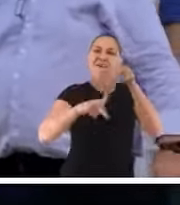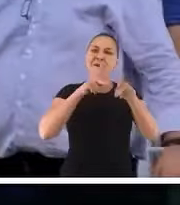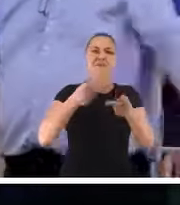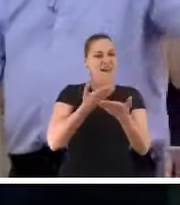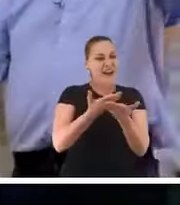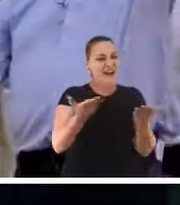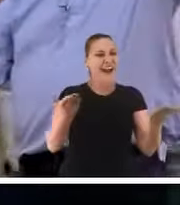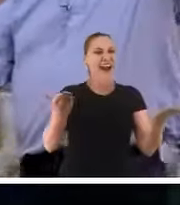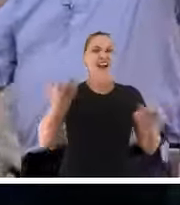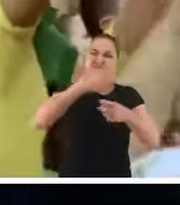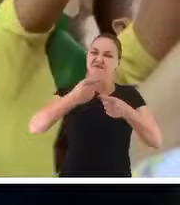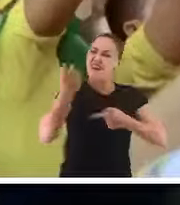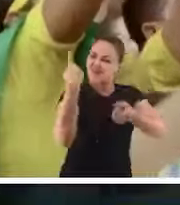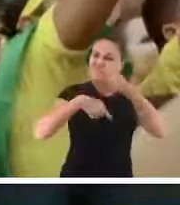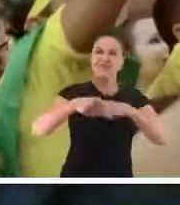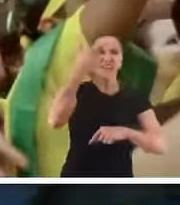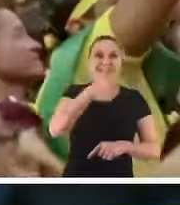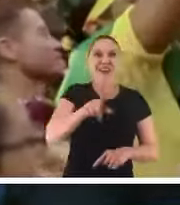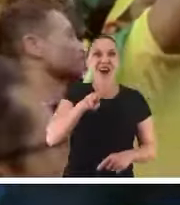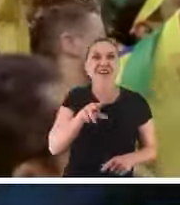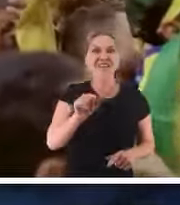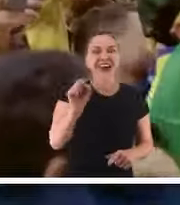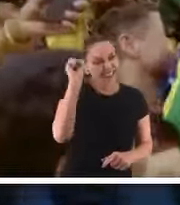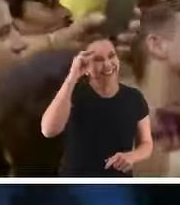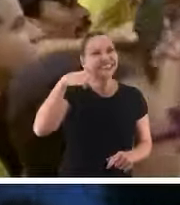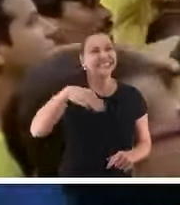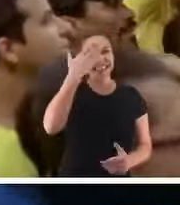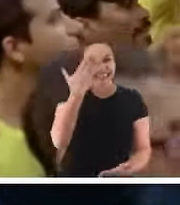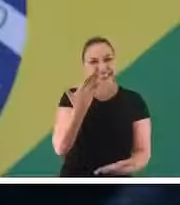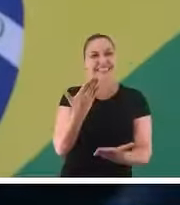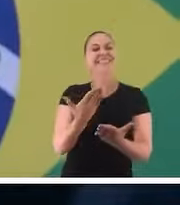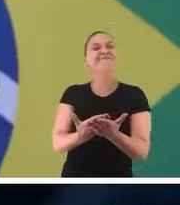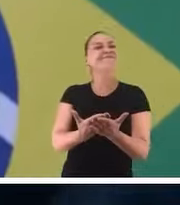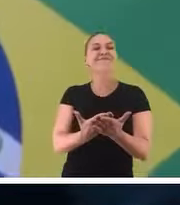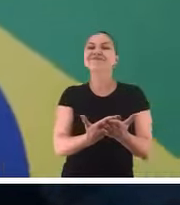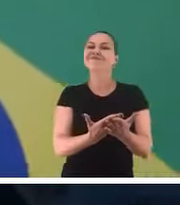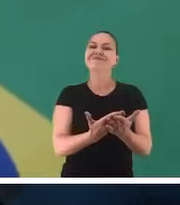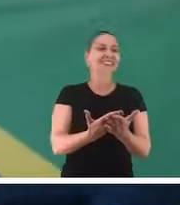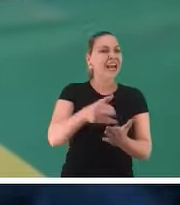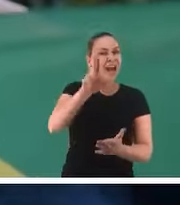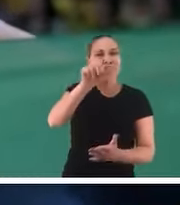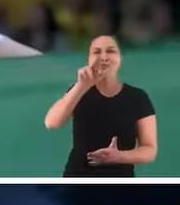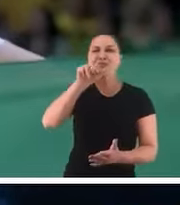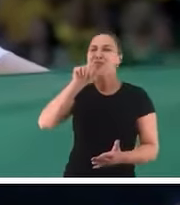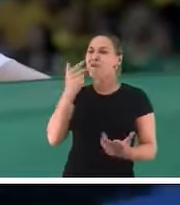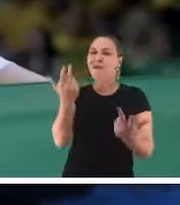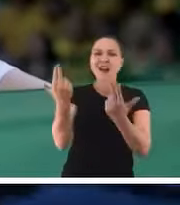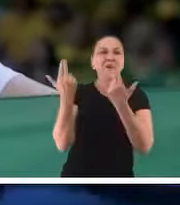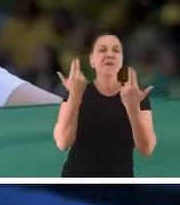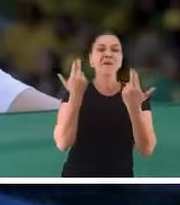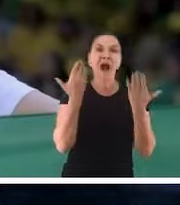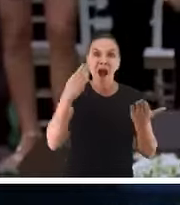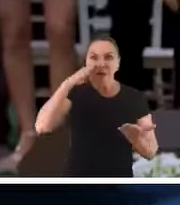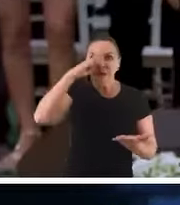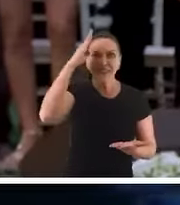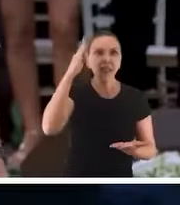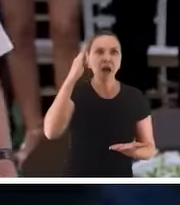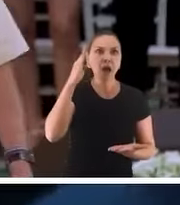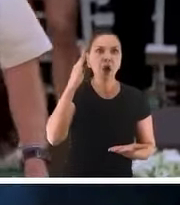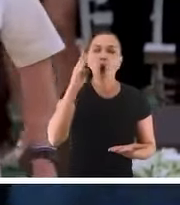povo, que vai vencer de novo, igual a ele nunca